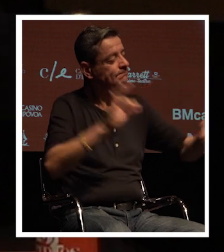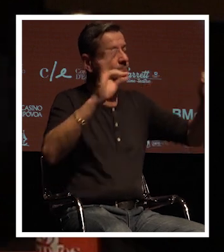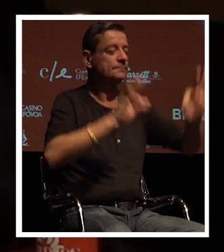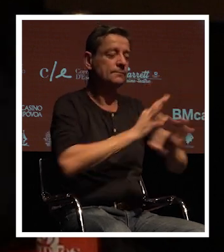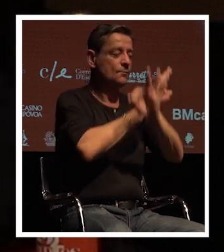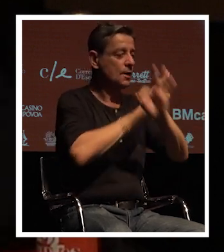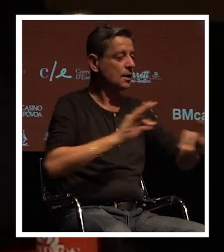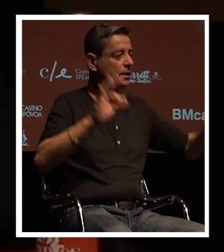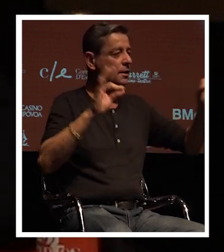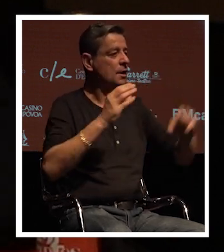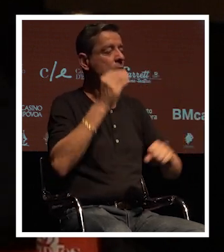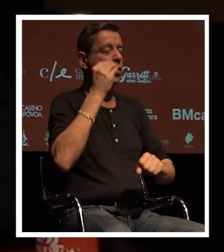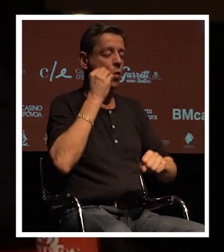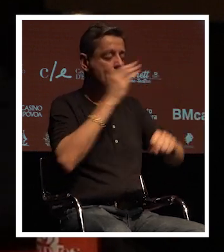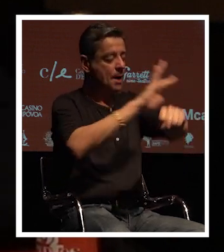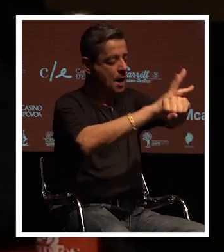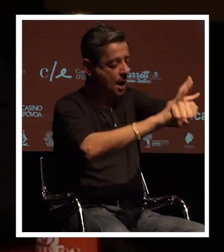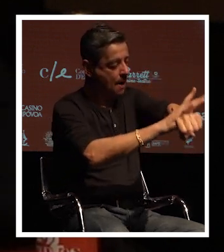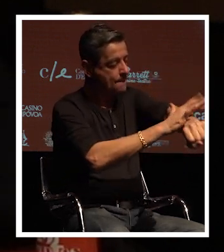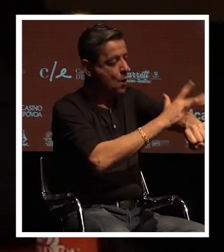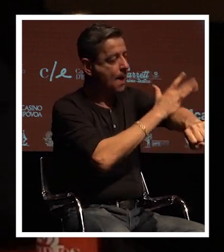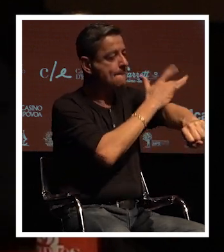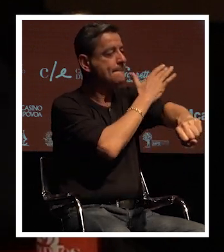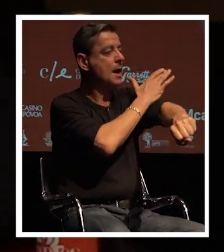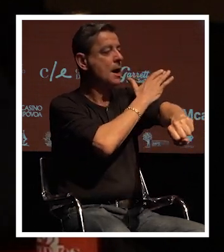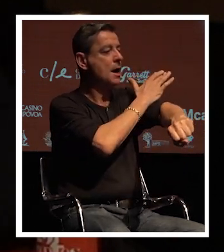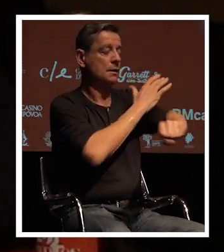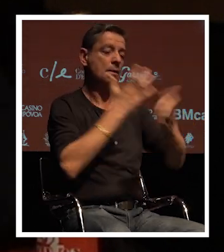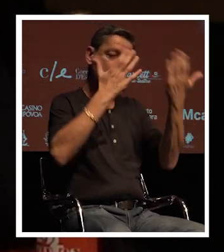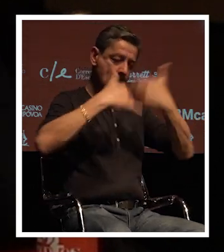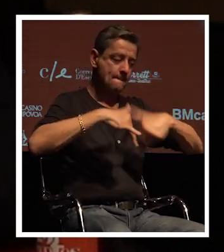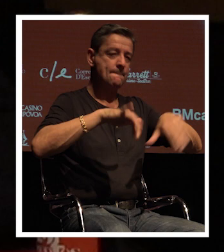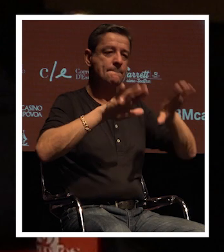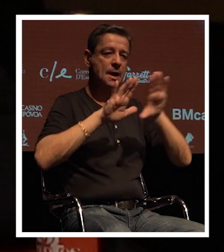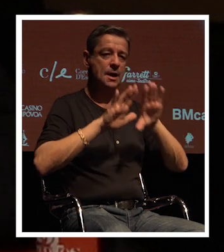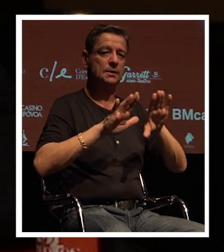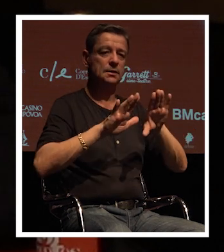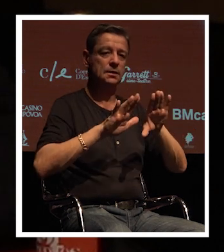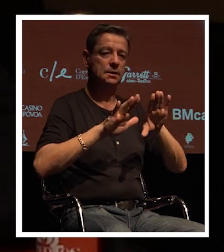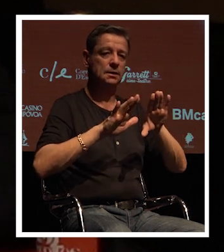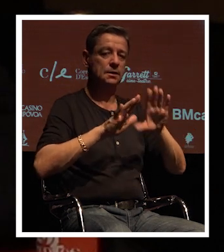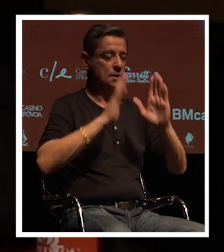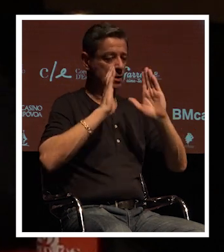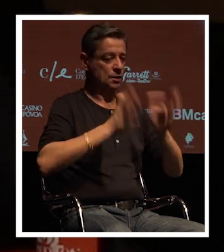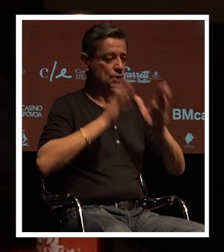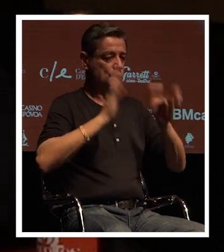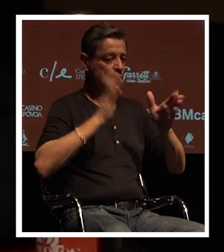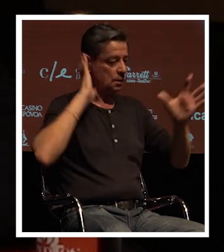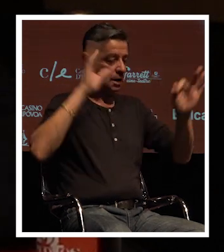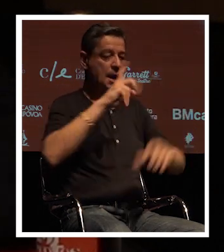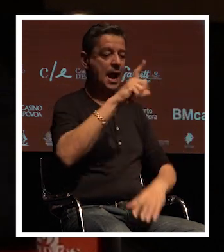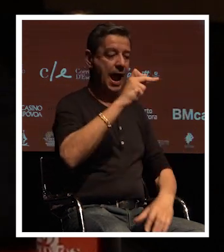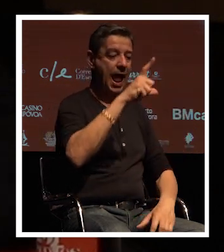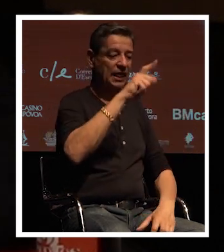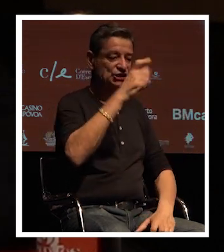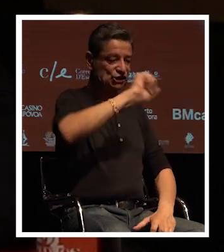começa a existir a partir de um poema nem sequer é o meu caso geralmente Embora tenha também já musicado por exemplo Alexandro